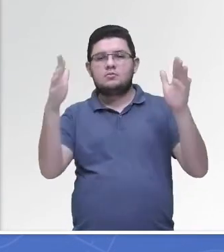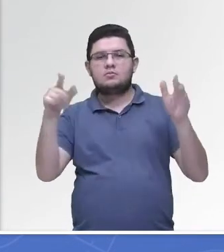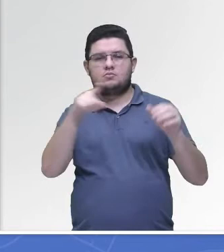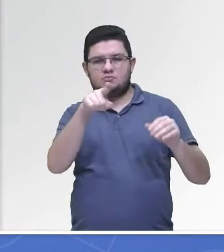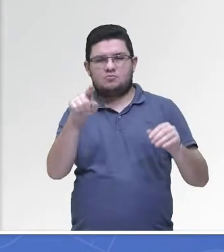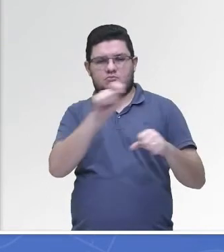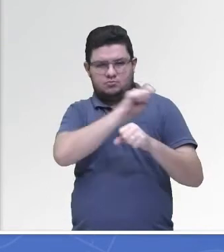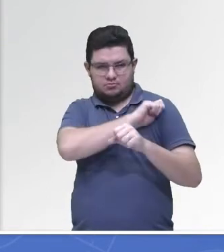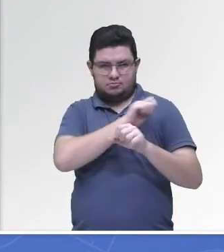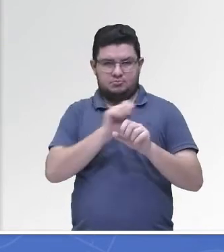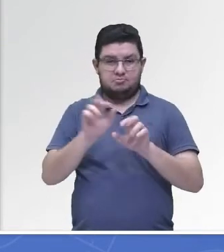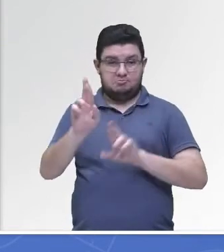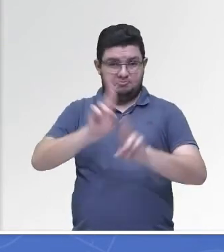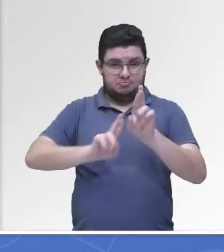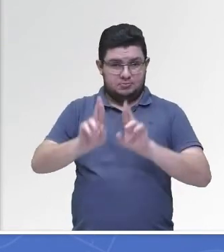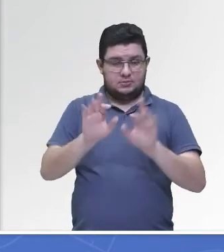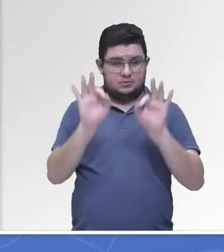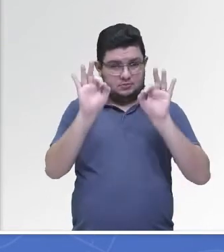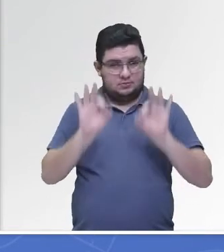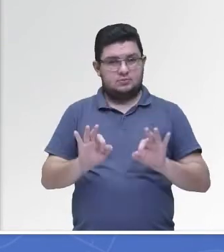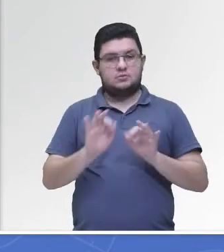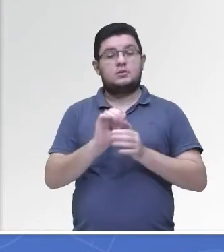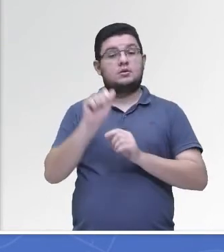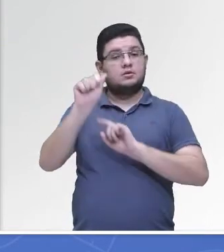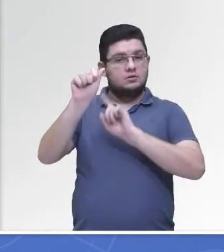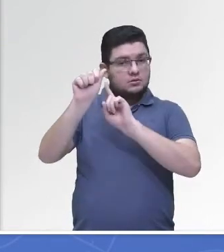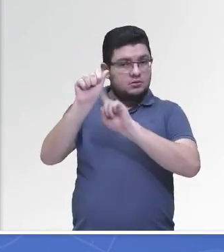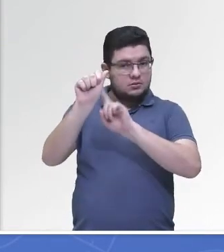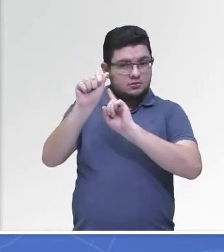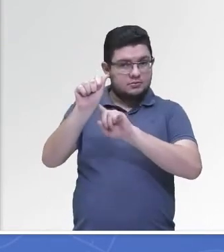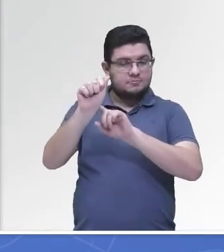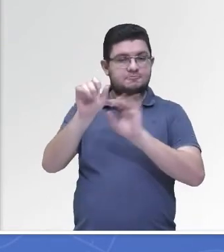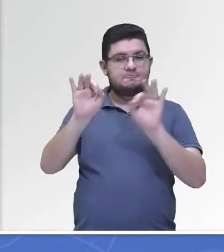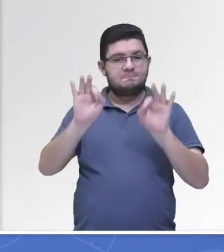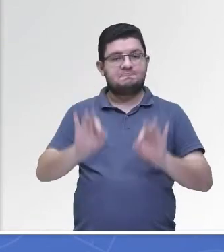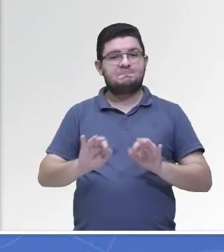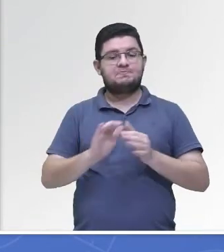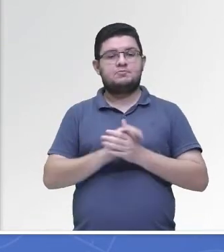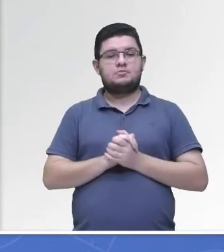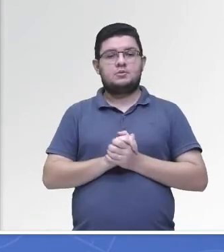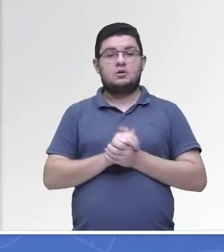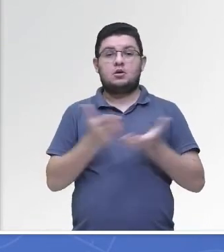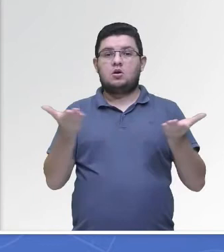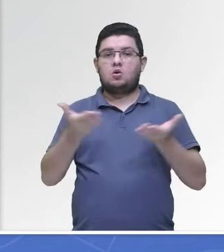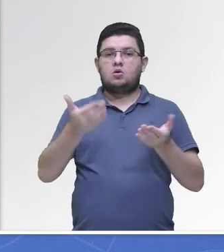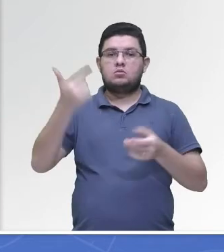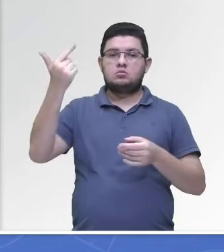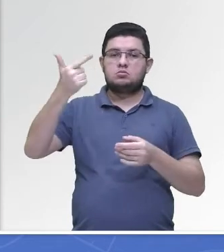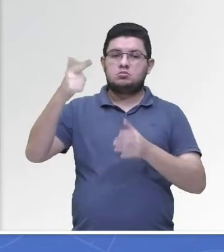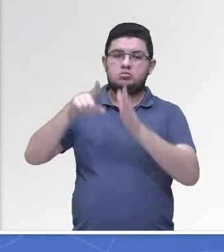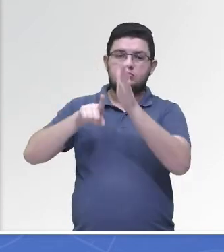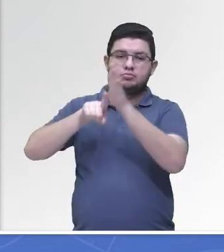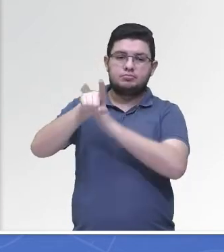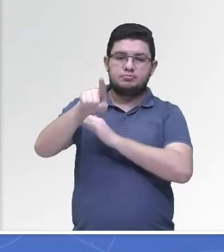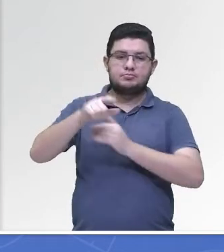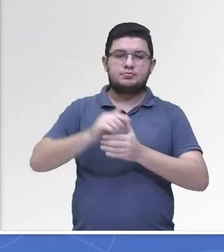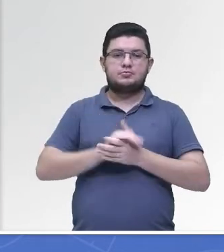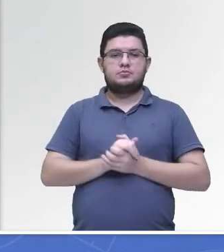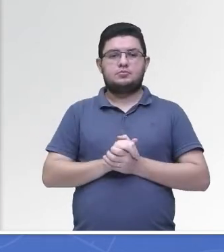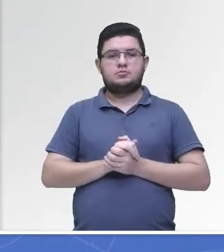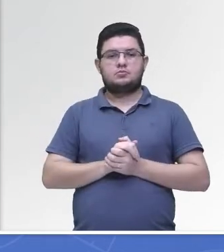acertaram. Letra A, falso, verdadeiro, verdadeiro, verdadeiro. E vamos para a próxima questão.